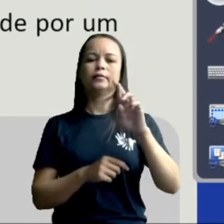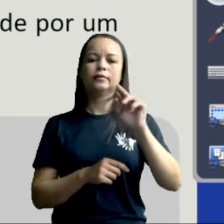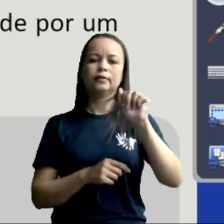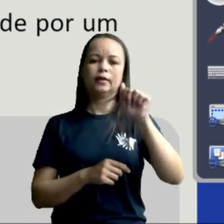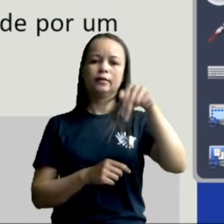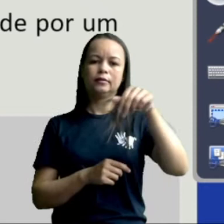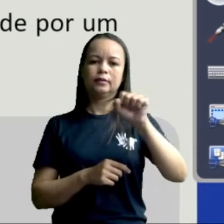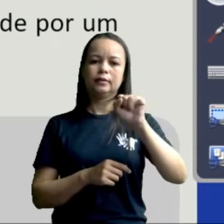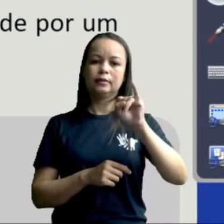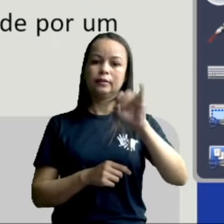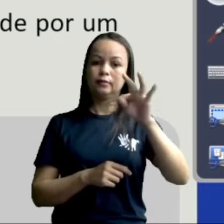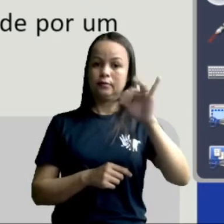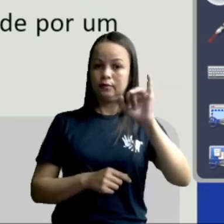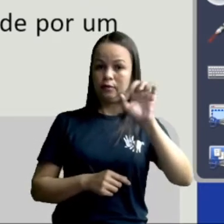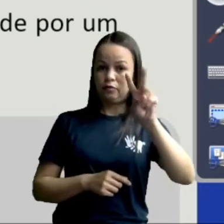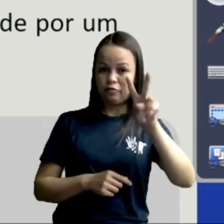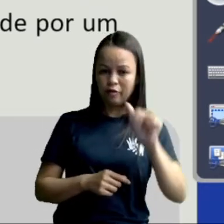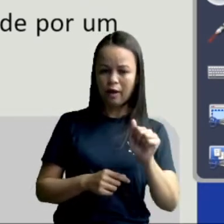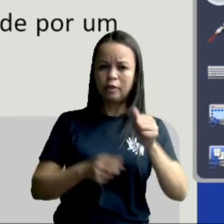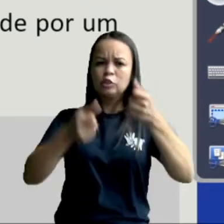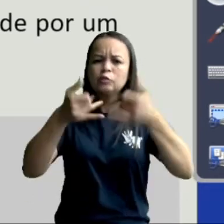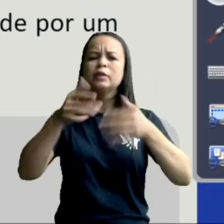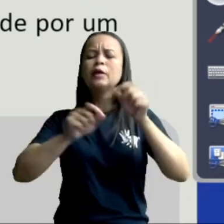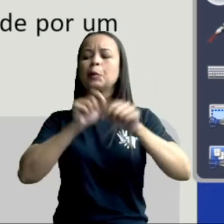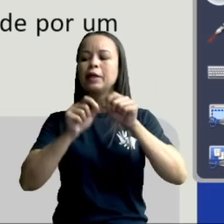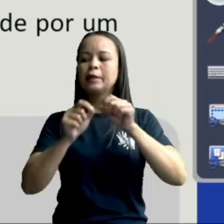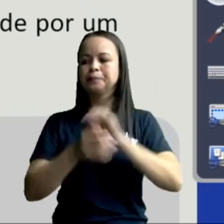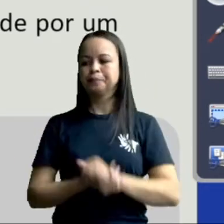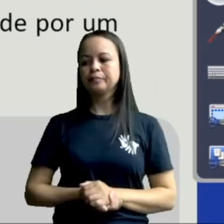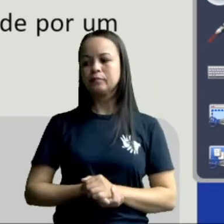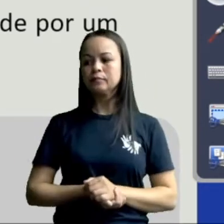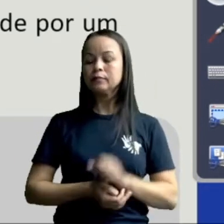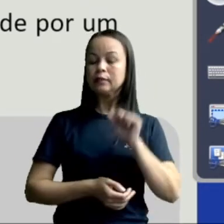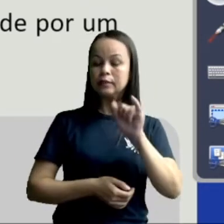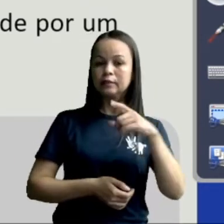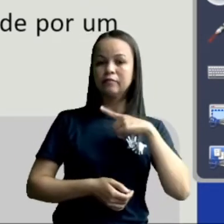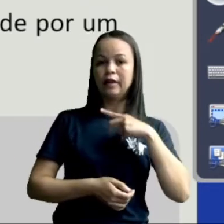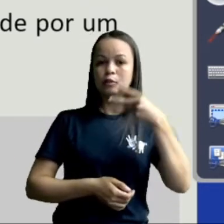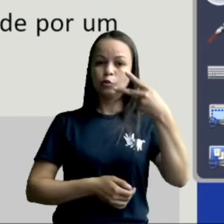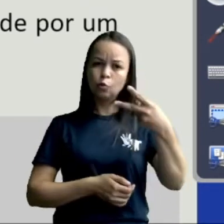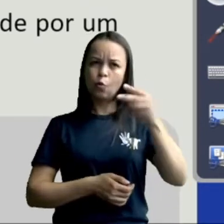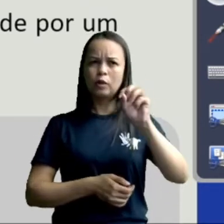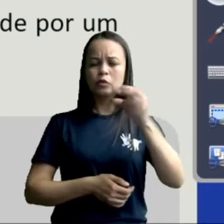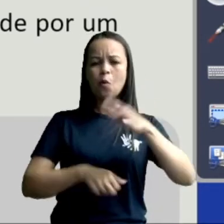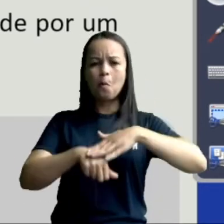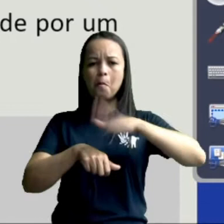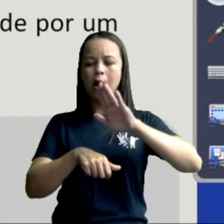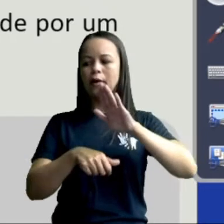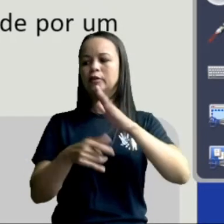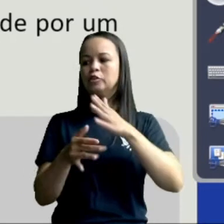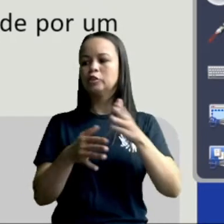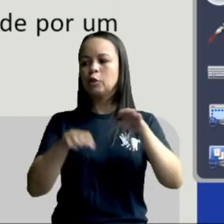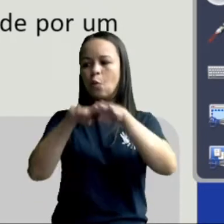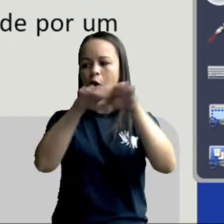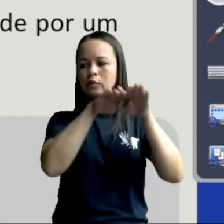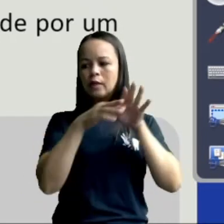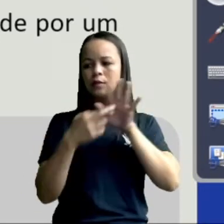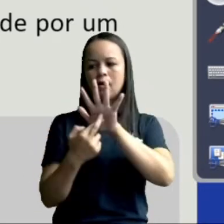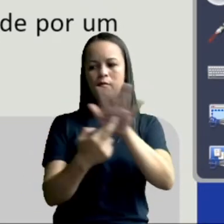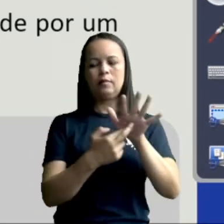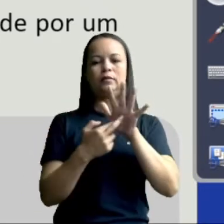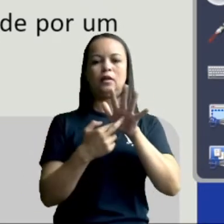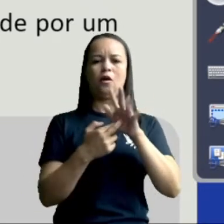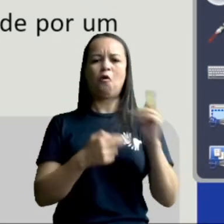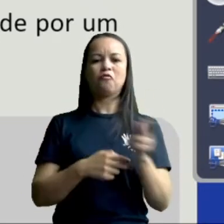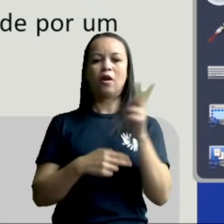também, tá? Diz assim: se tivermos duas ou mais igualdades que representem o mesmo valor,